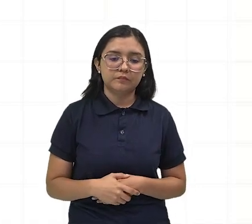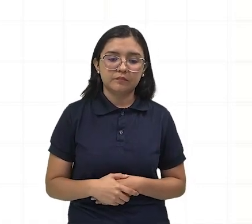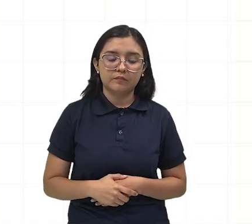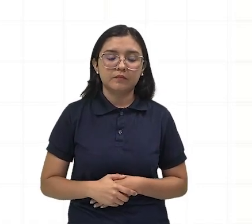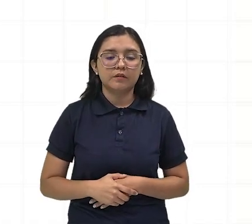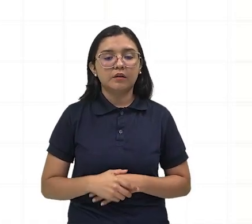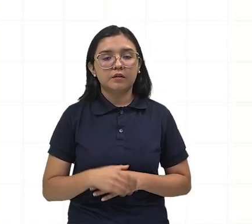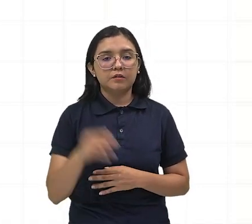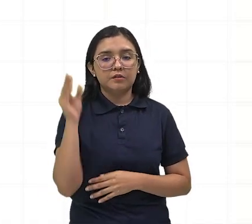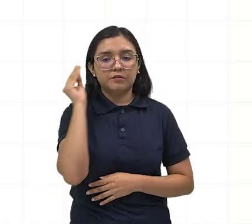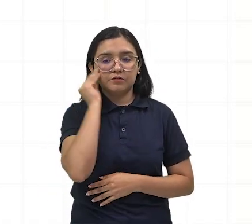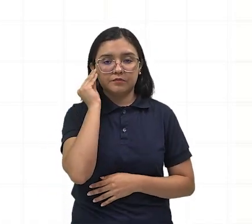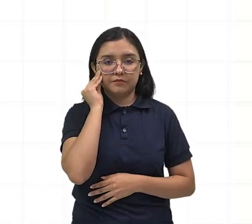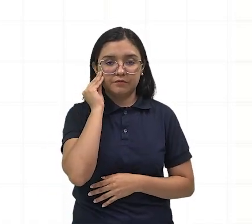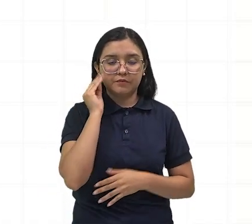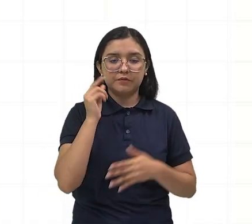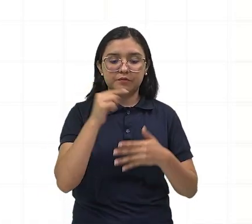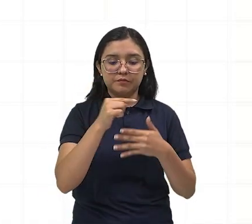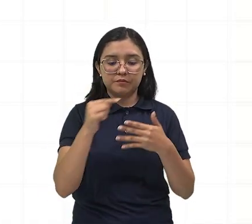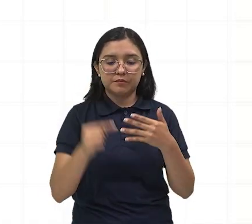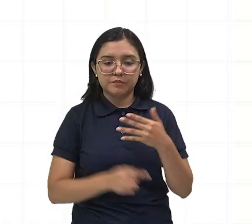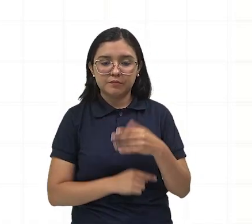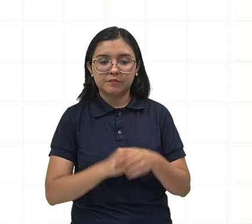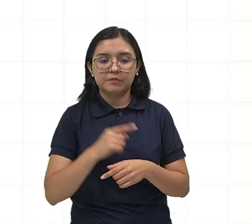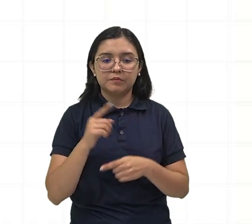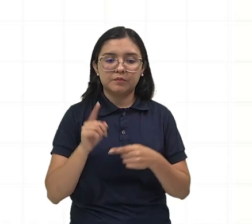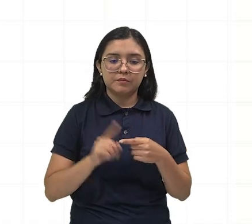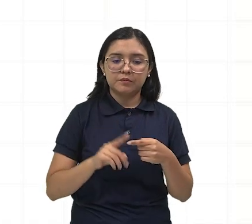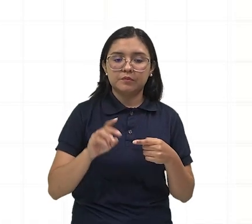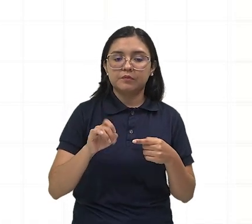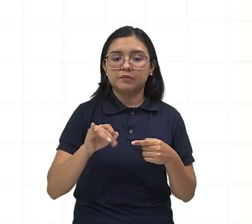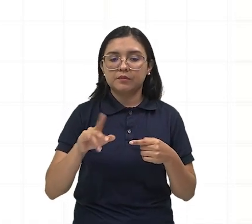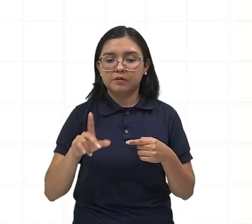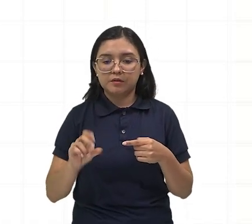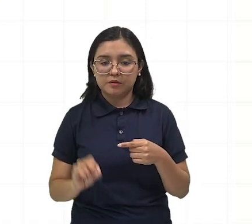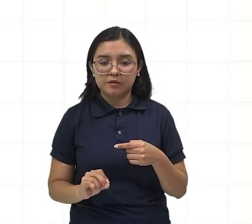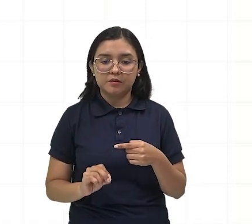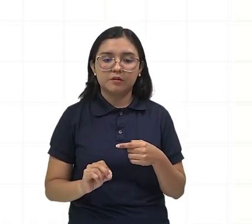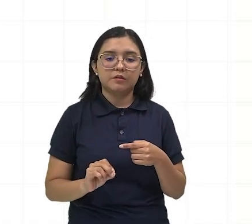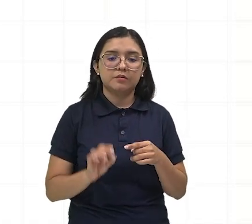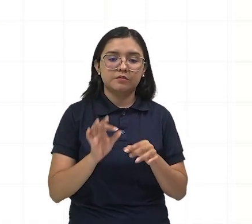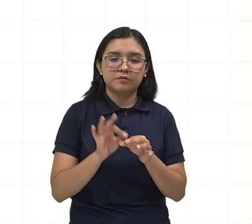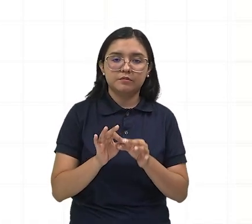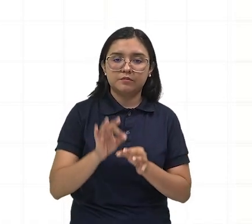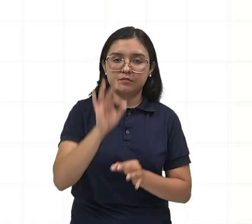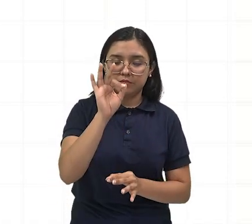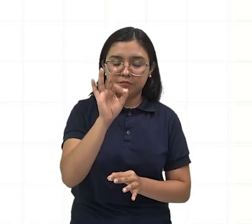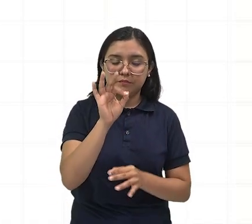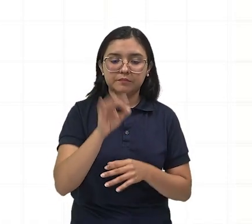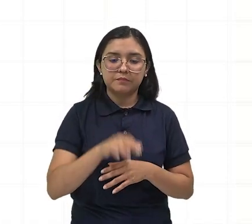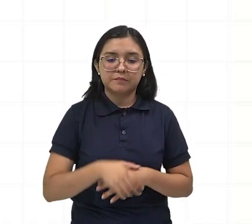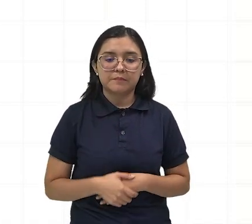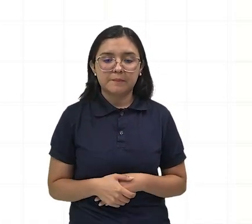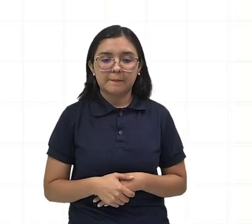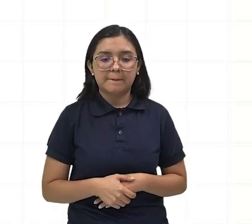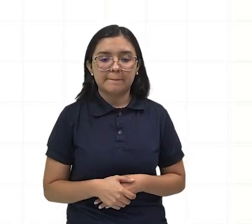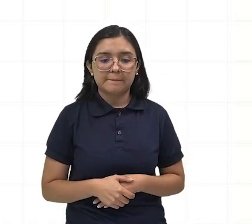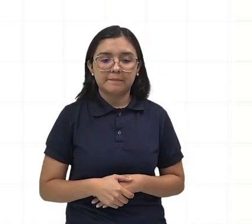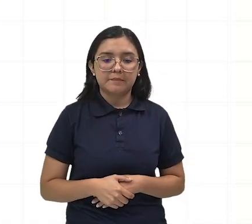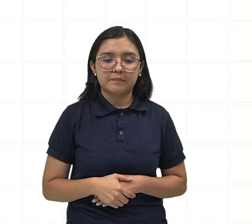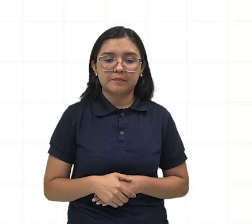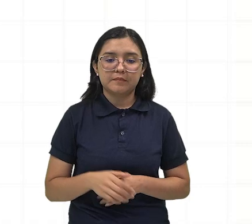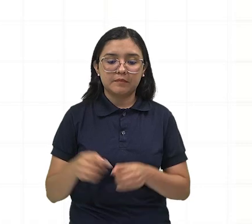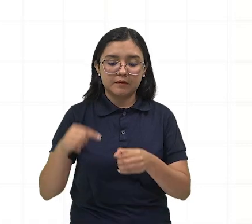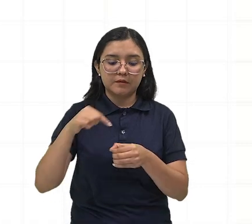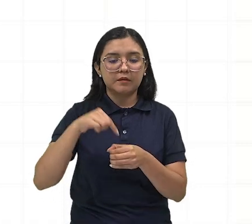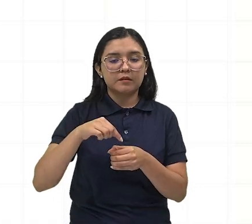os elementos, né? O eixo vai de um centro aqui, ó, ao outro, das duas